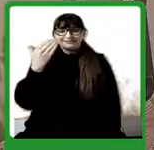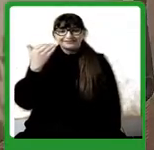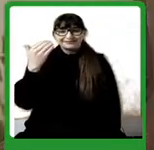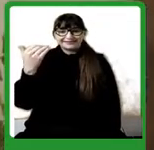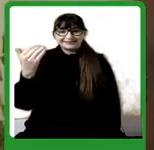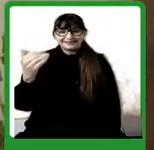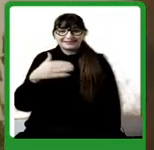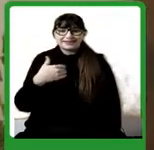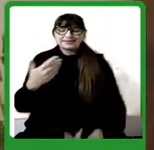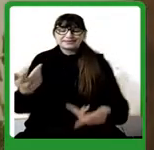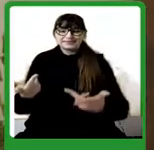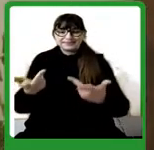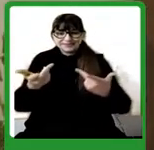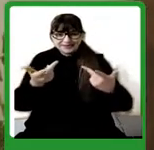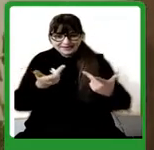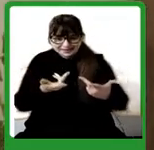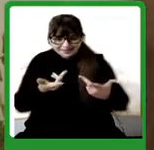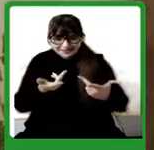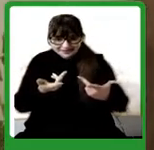à Sicredi Alto Uruguai. Aí,